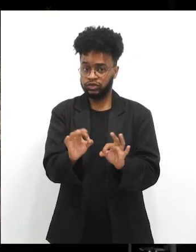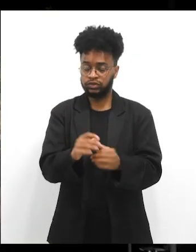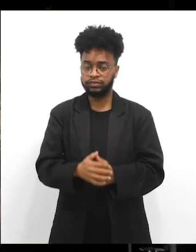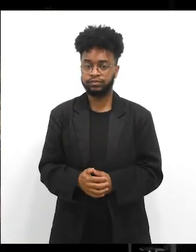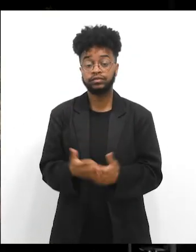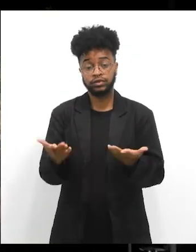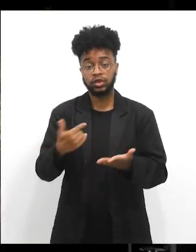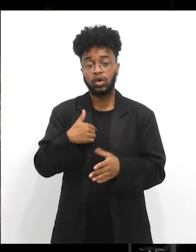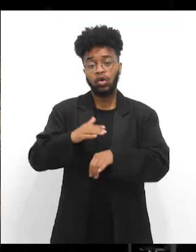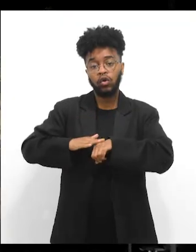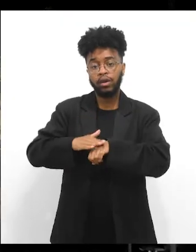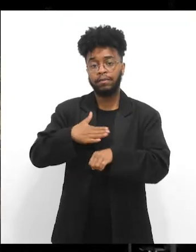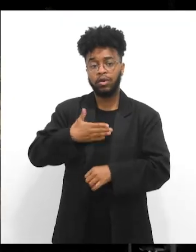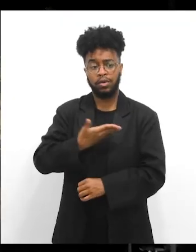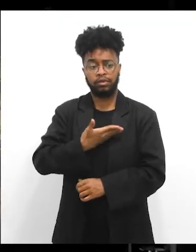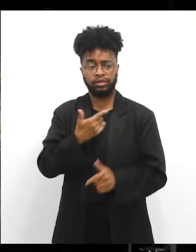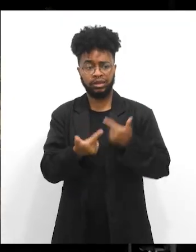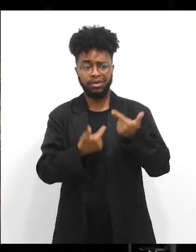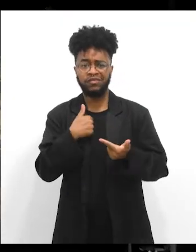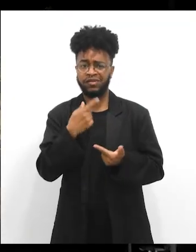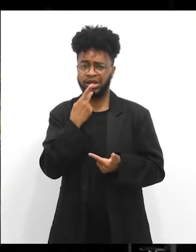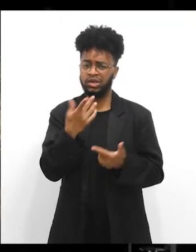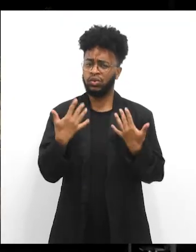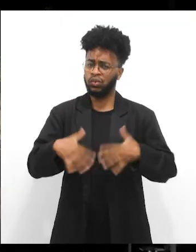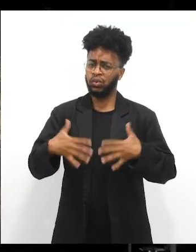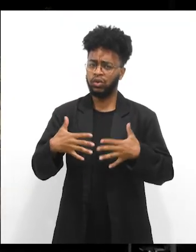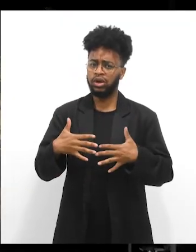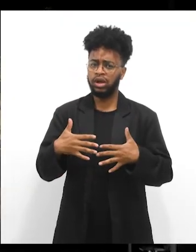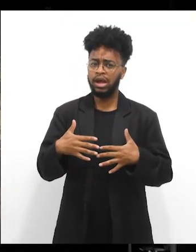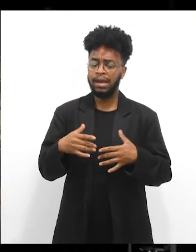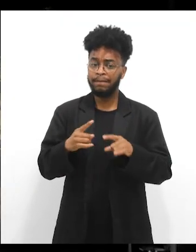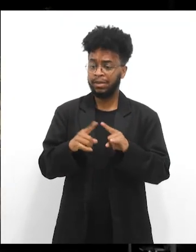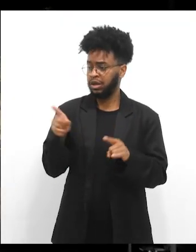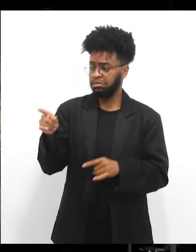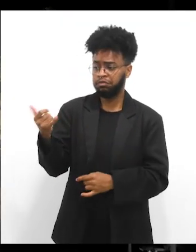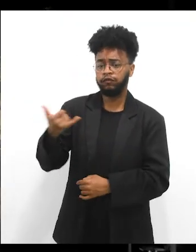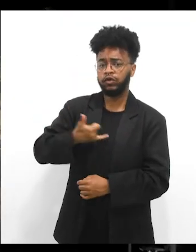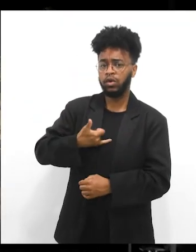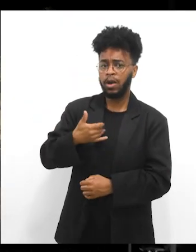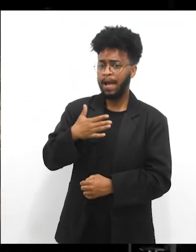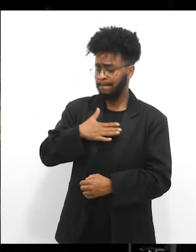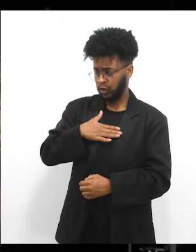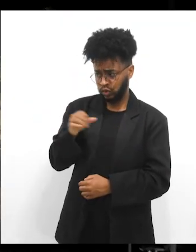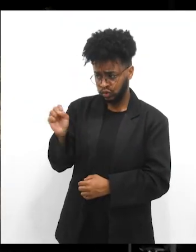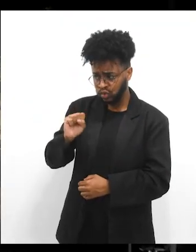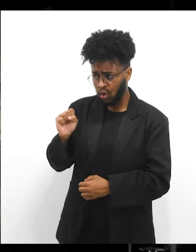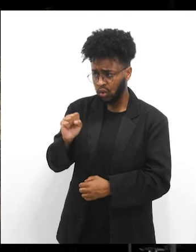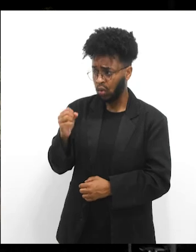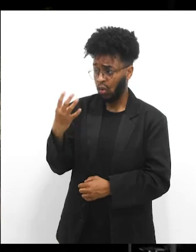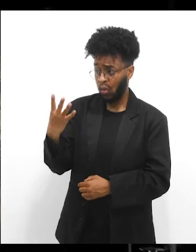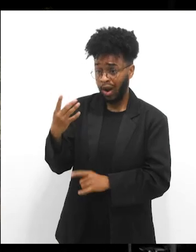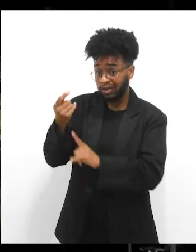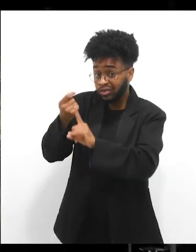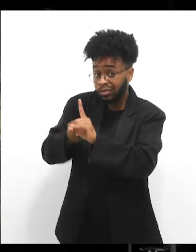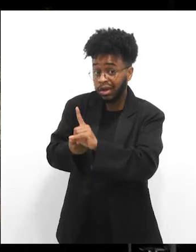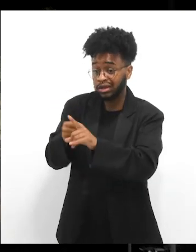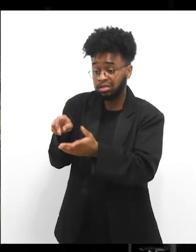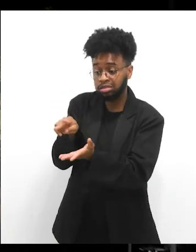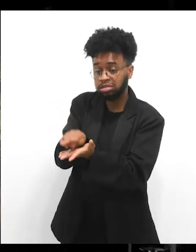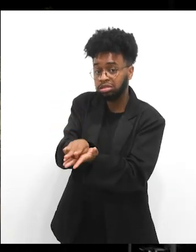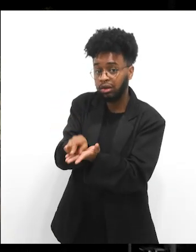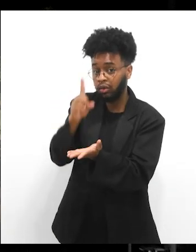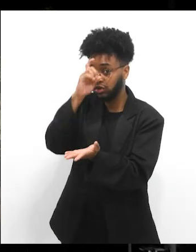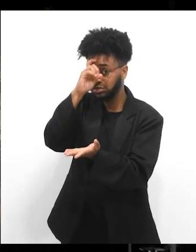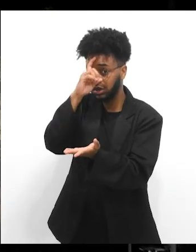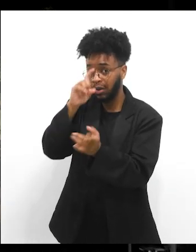muito difícil. E aí eu comentei isso com um colega de trabalho, ele disse, Alexandre, meu sogro, ele ficou 4 meses